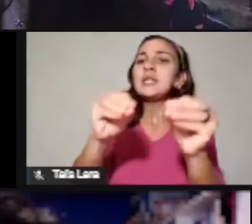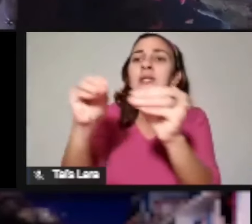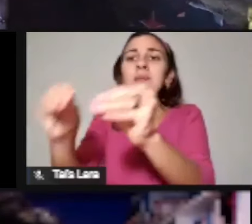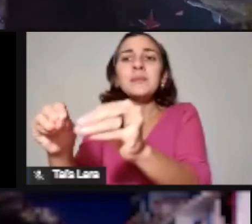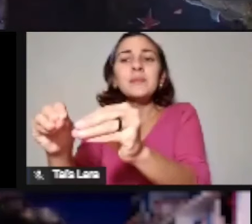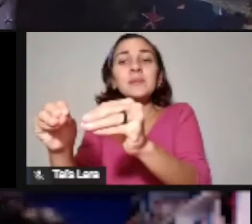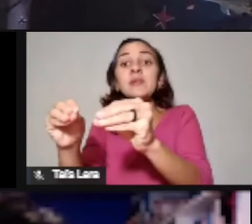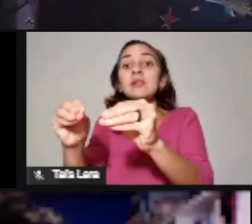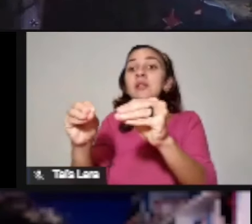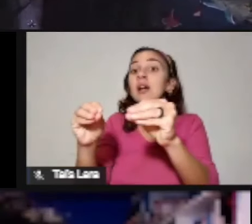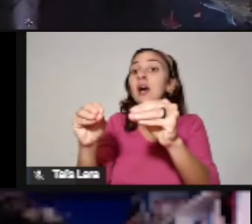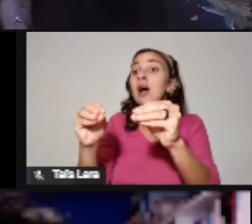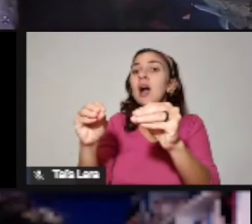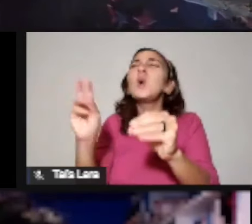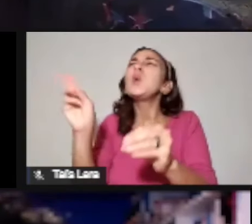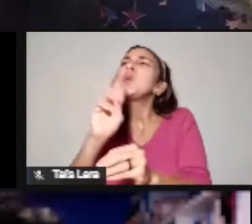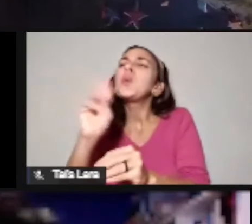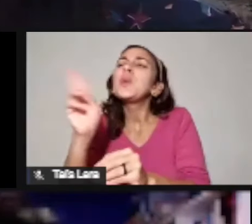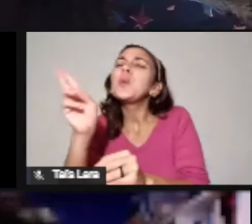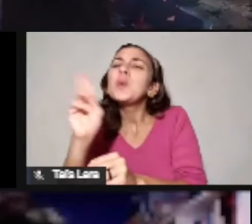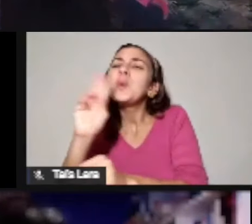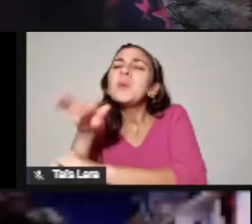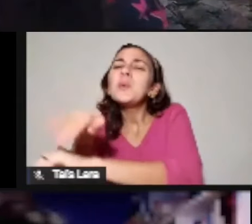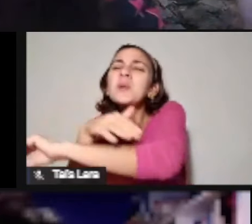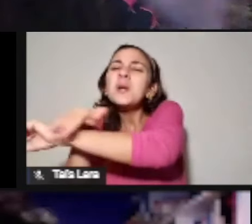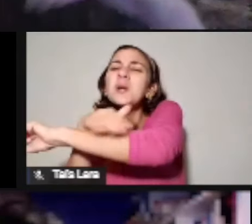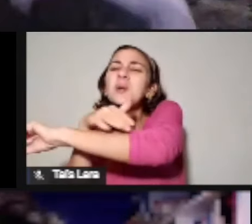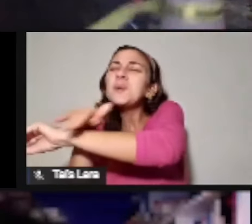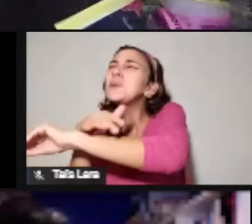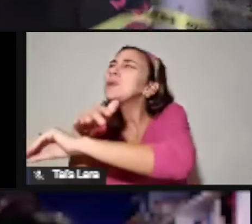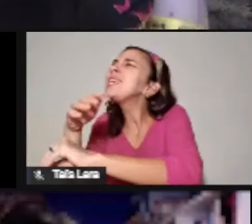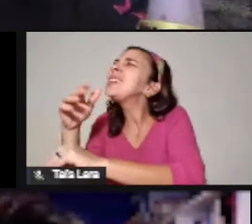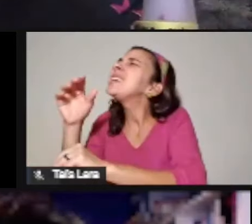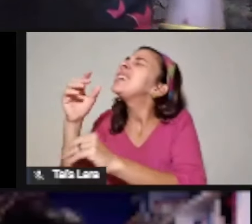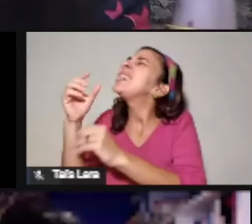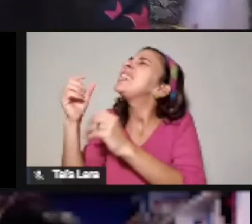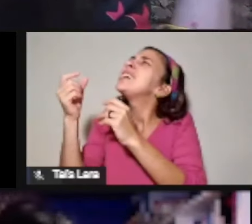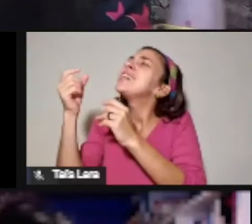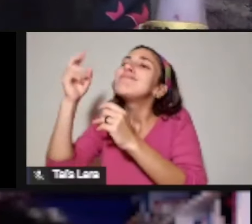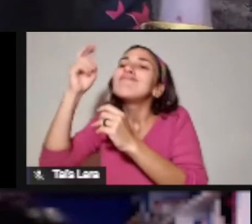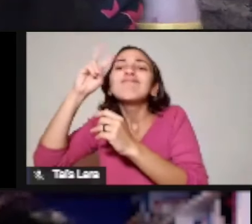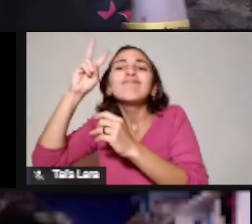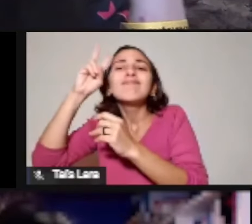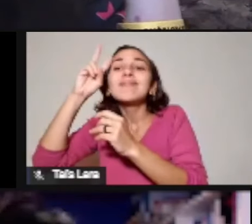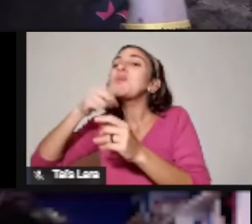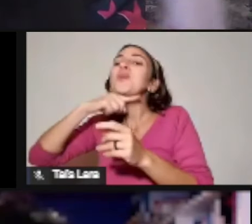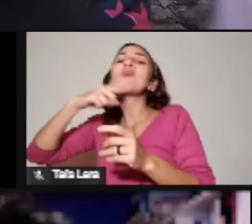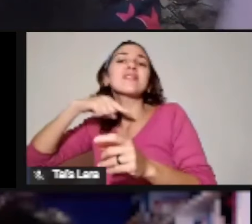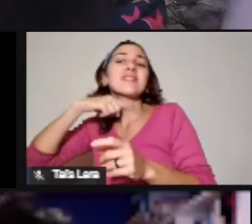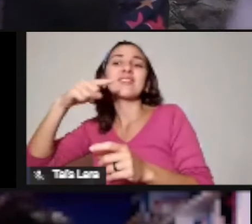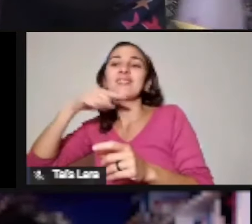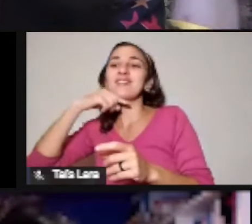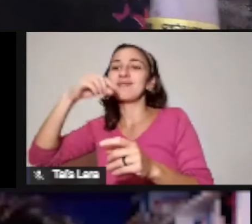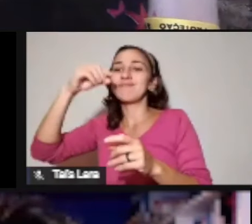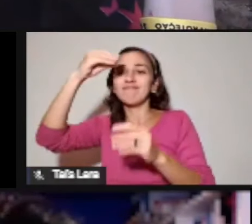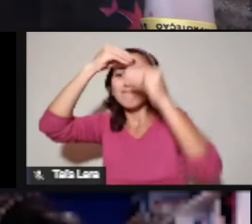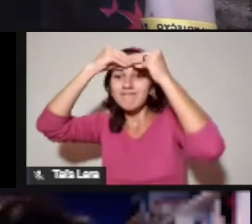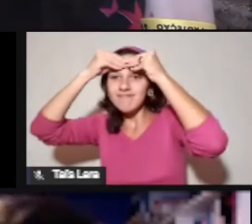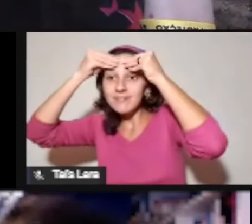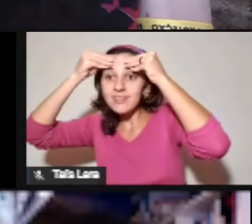rua fulano de tal, jornalista não sei o quê, Princesa Isabel, não sei. Então pode falar o nome da escola, que muitas vezes, como a criança escreve